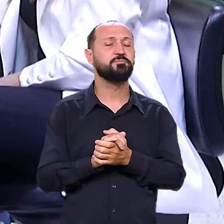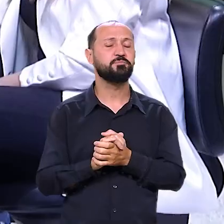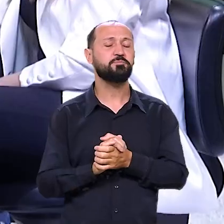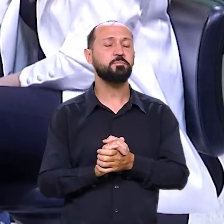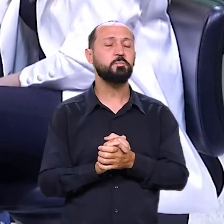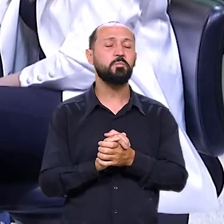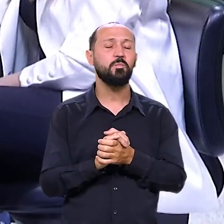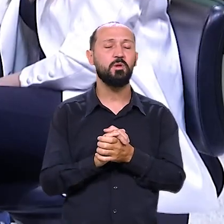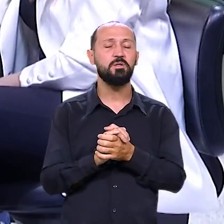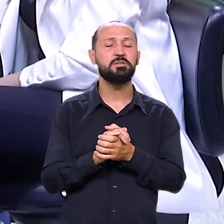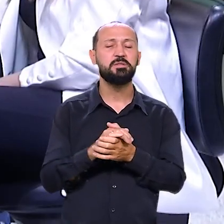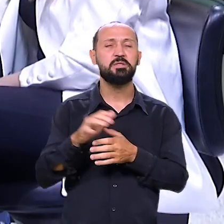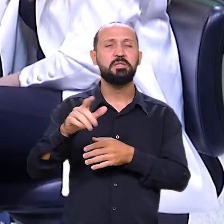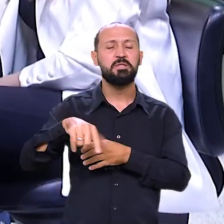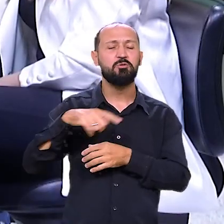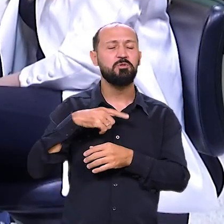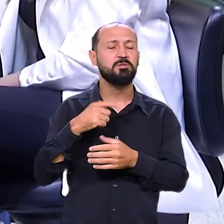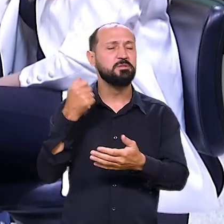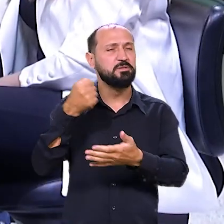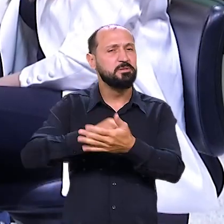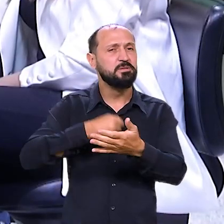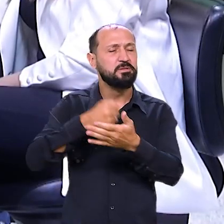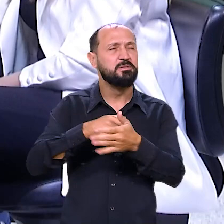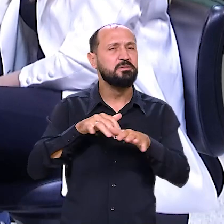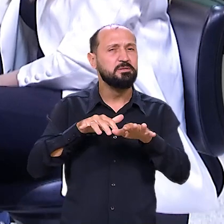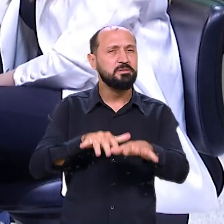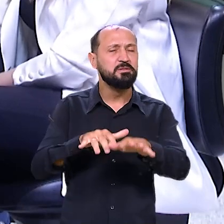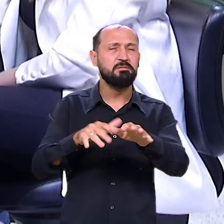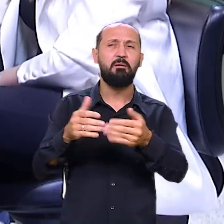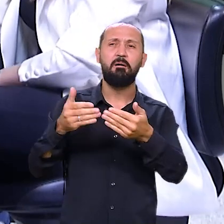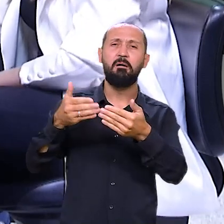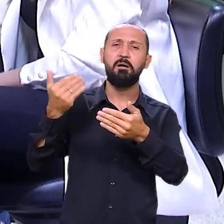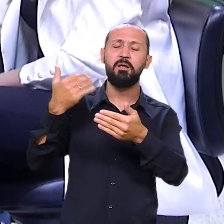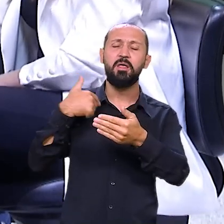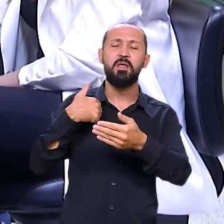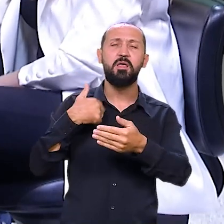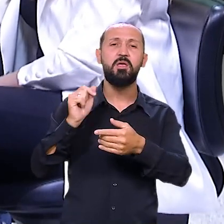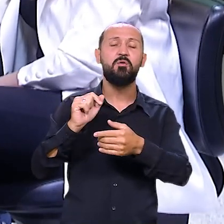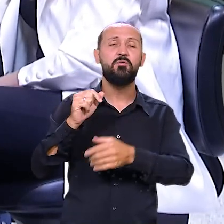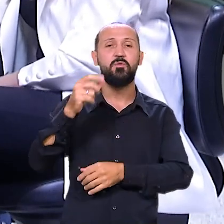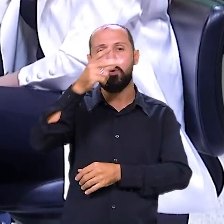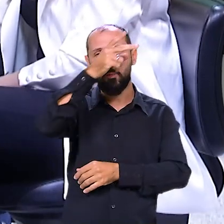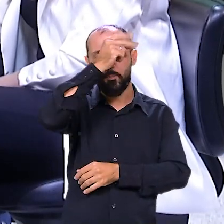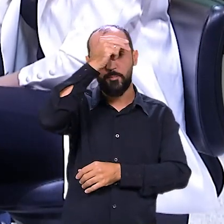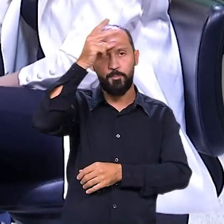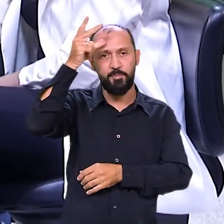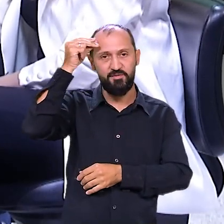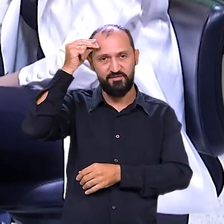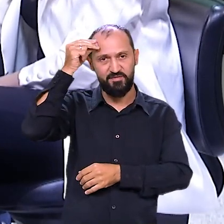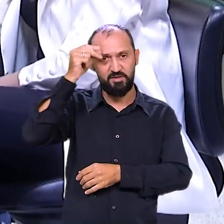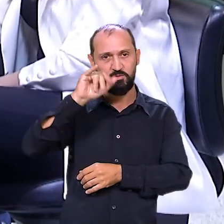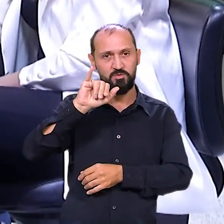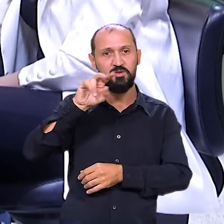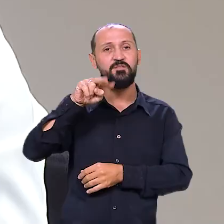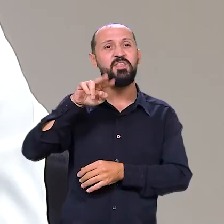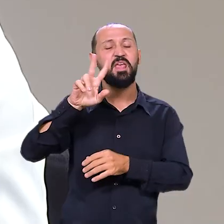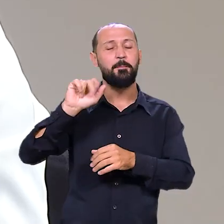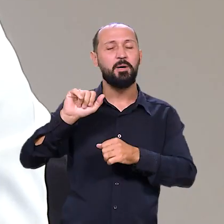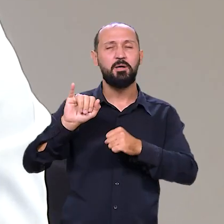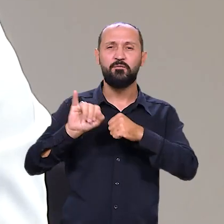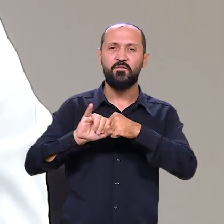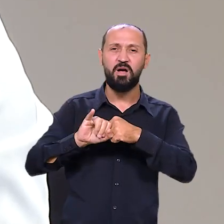Dourados. E tenho militado nessa área desde a época que fui prefeito de Ivinhema e